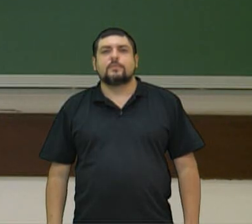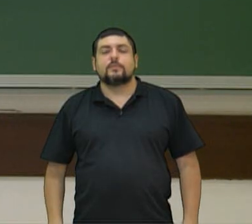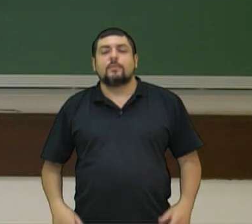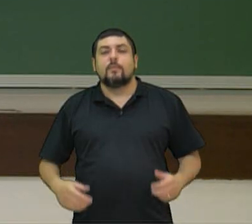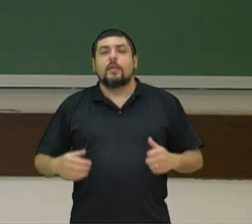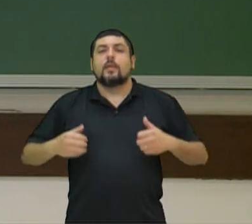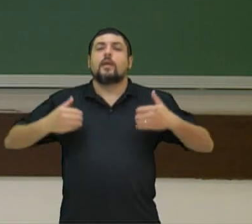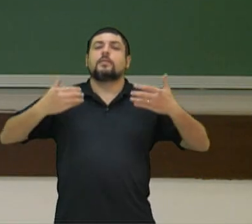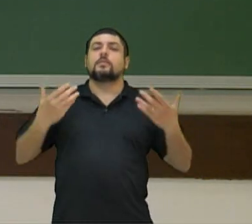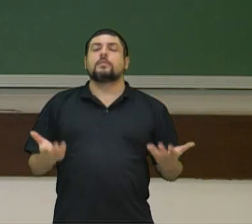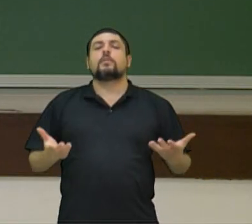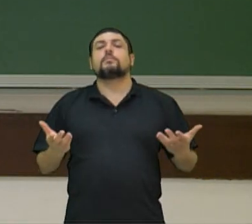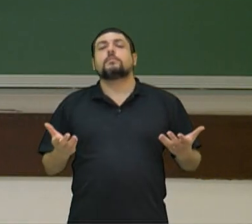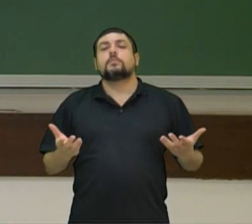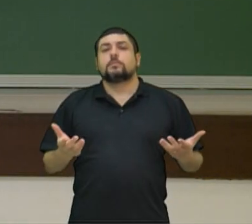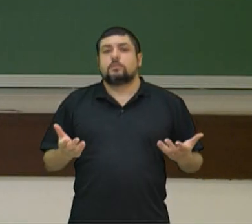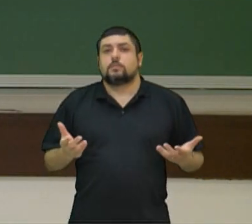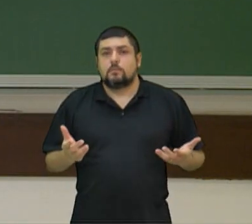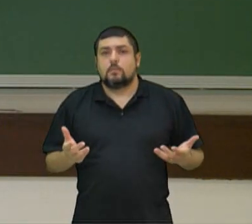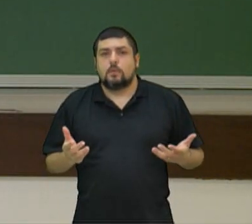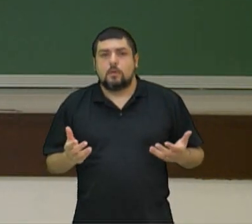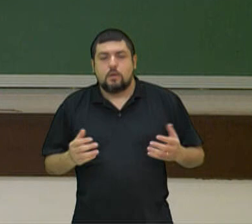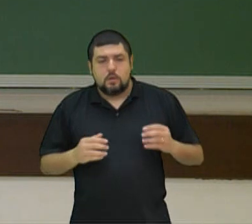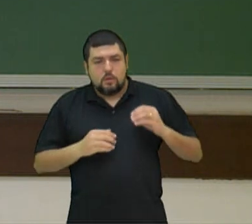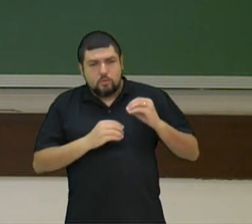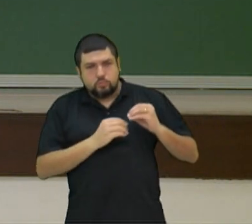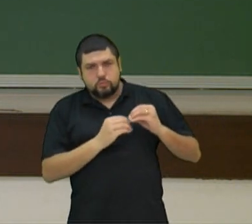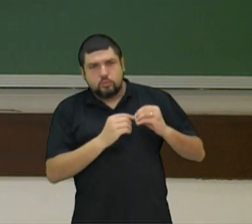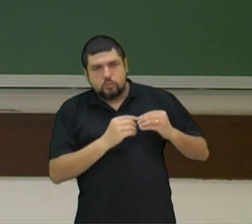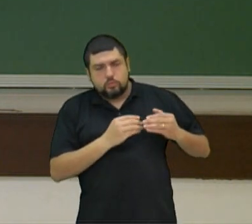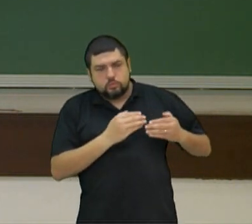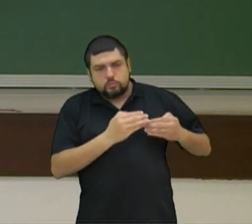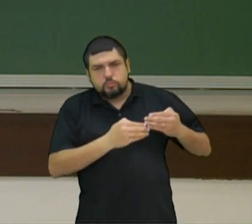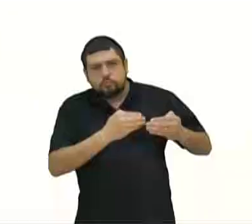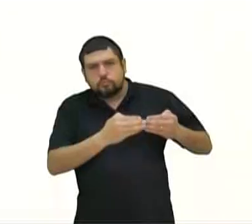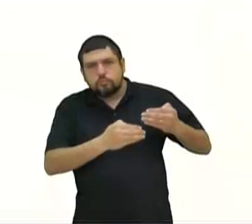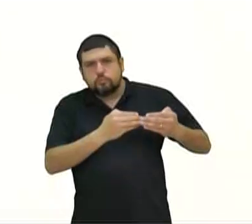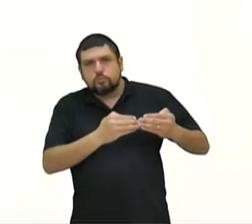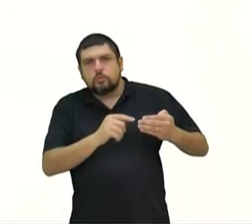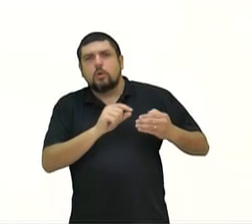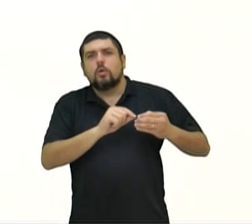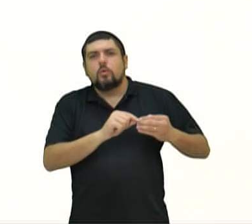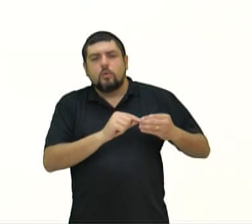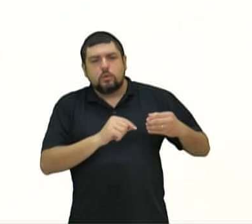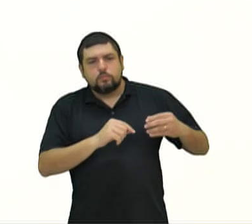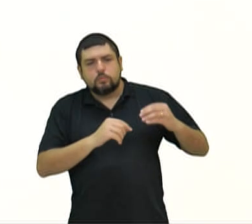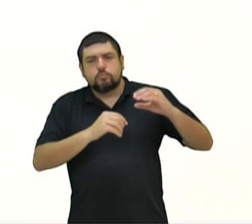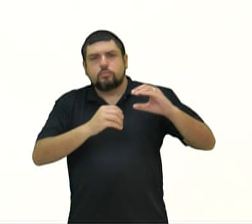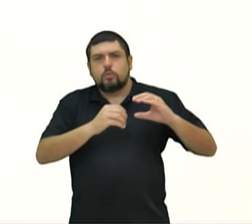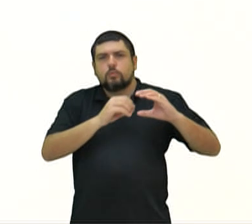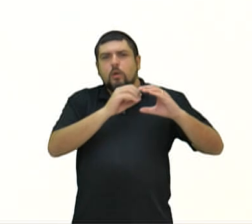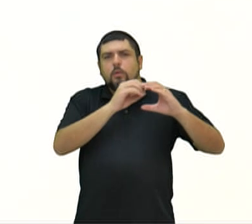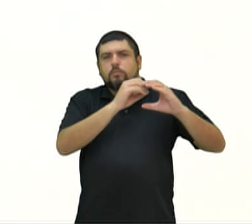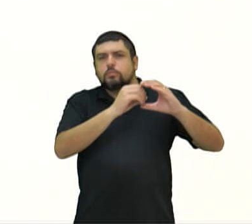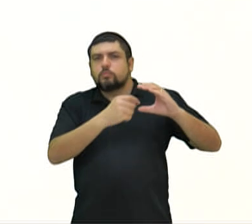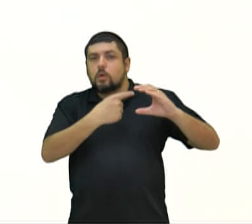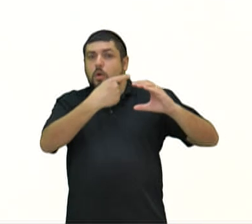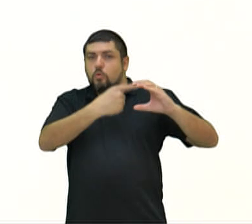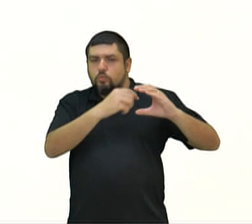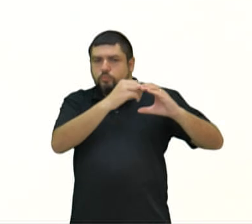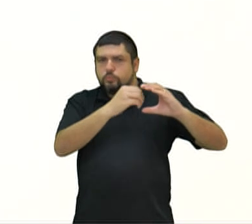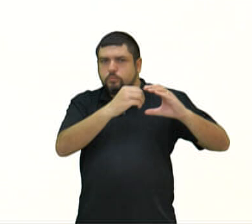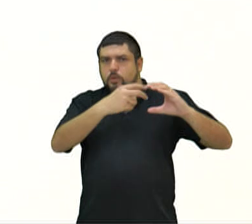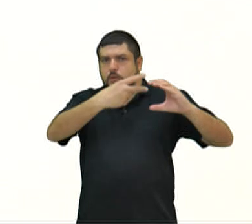Então, galera, ao final da ovulogênese, o que vai se formar? Um ovócito secundário e 3 glóbulos polares.